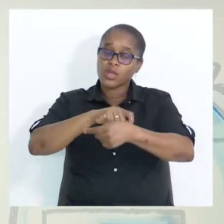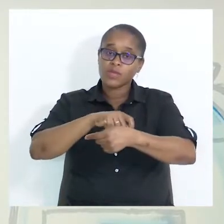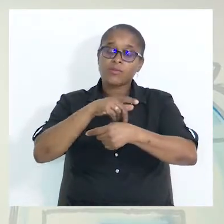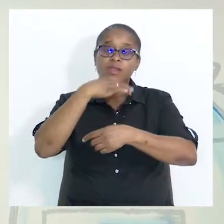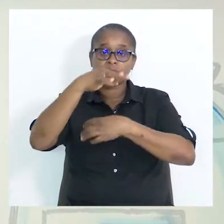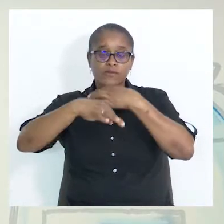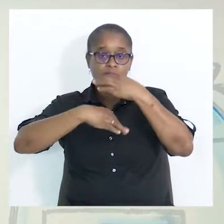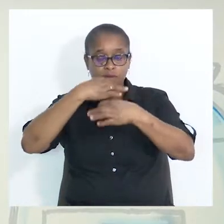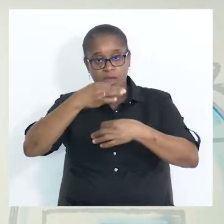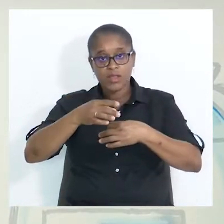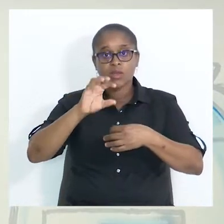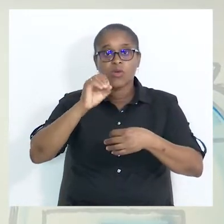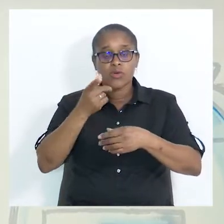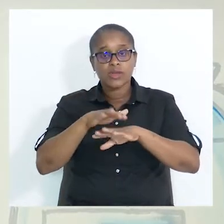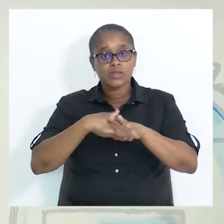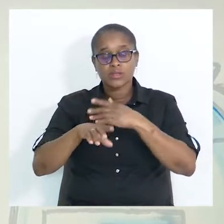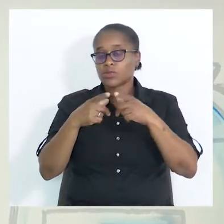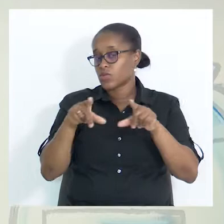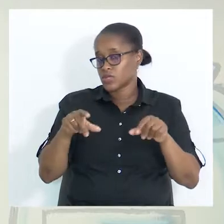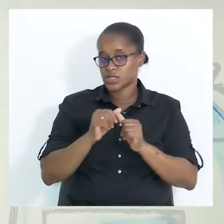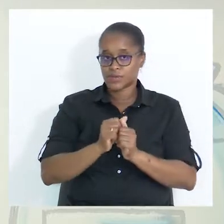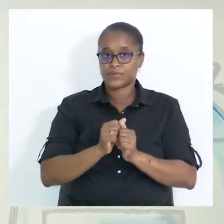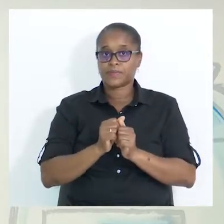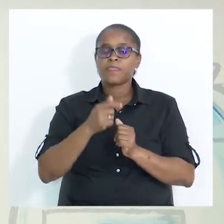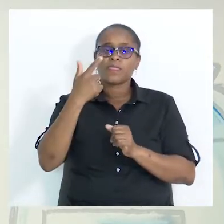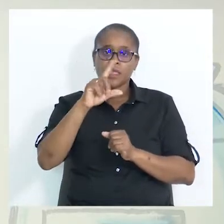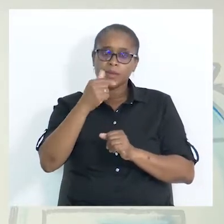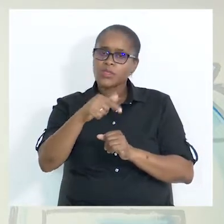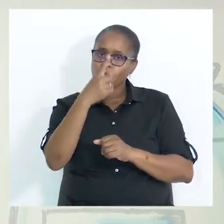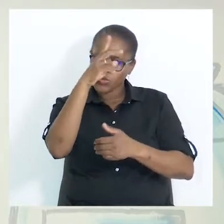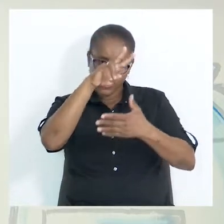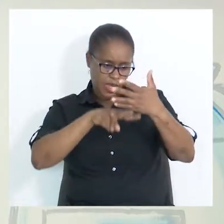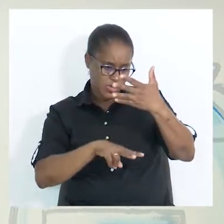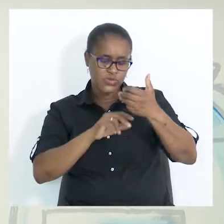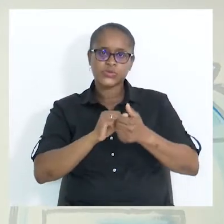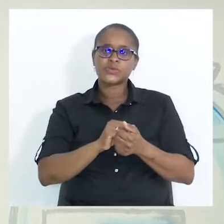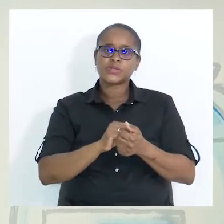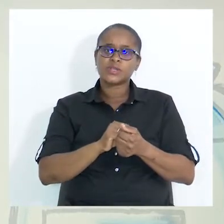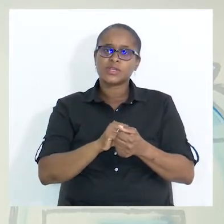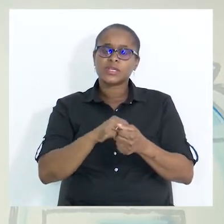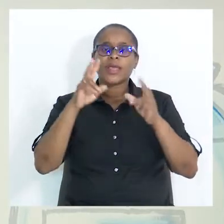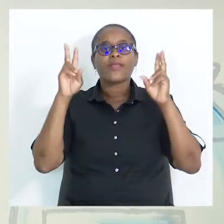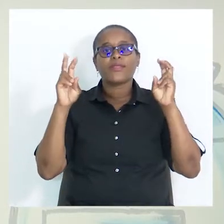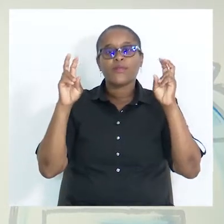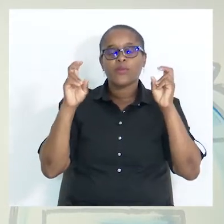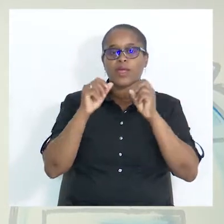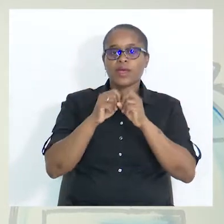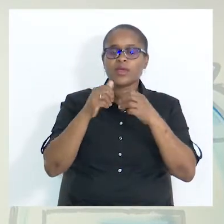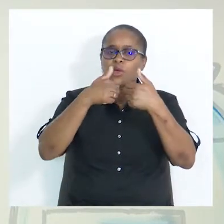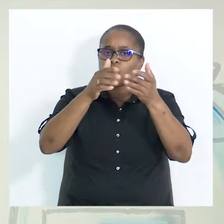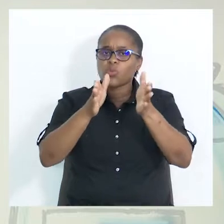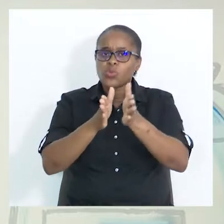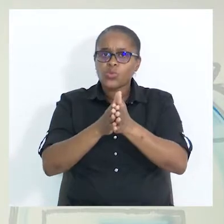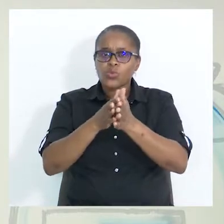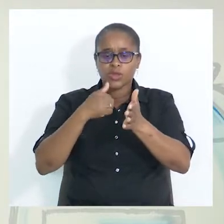pela pronúncia ou então pela realização linguística. Temos um texto que é intitulado